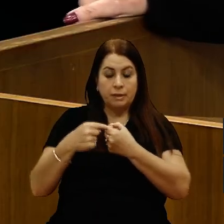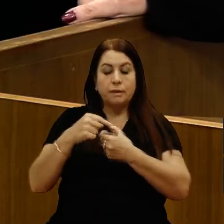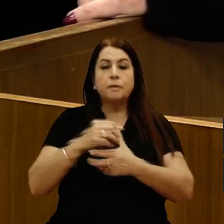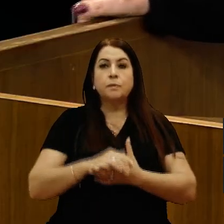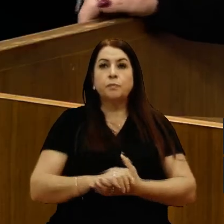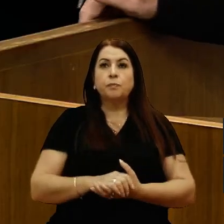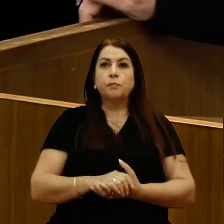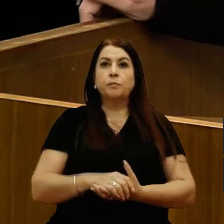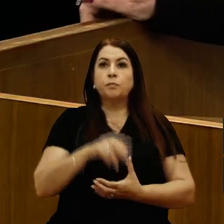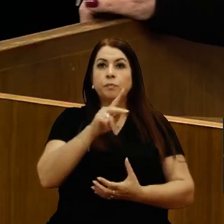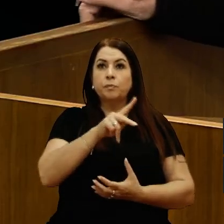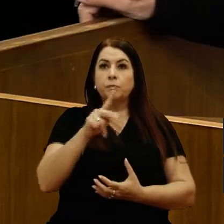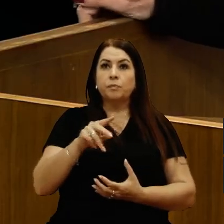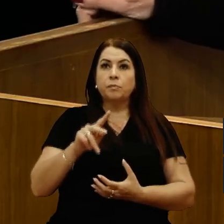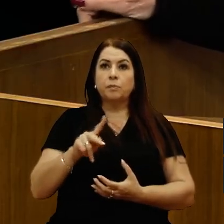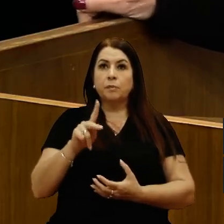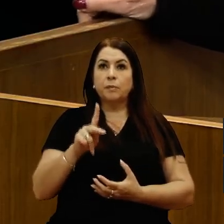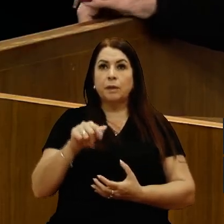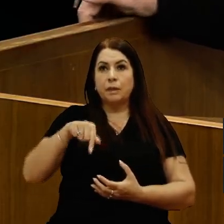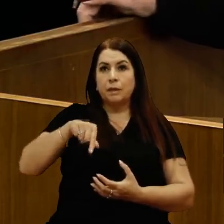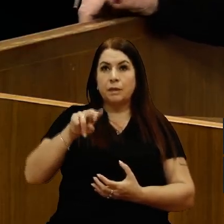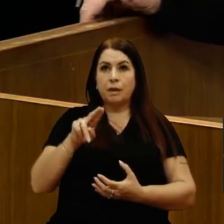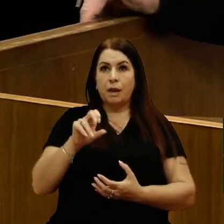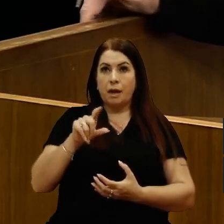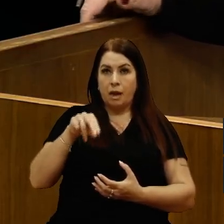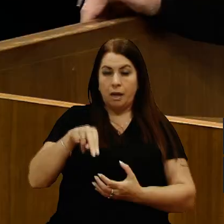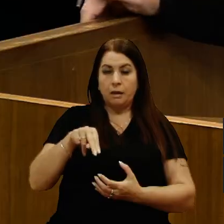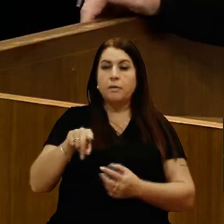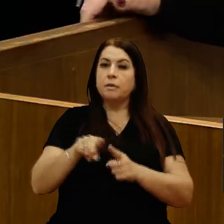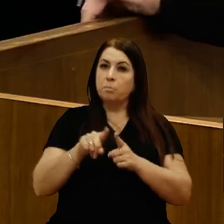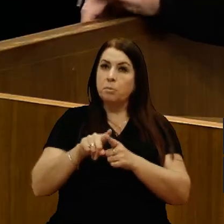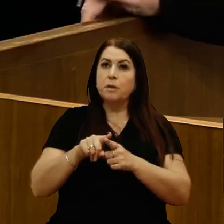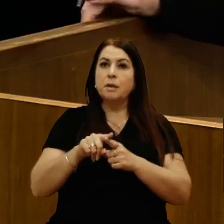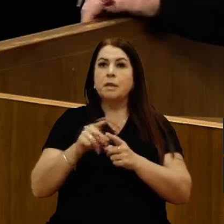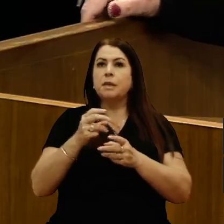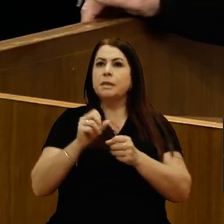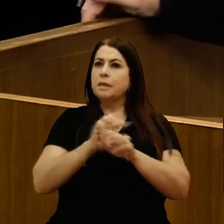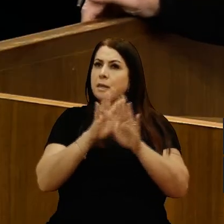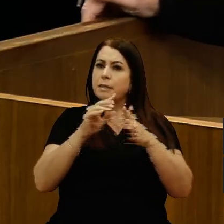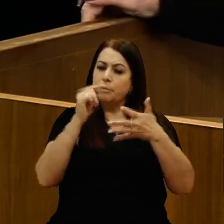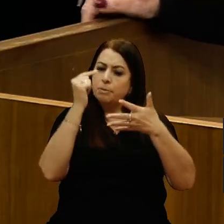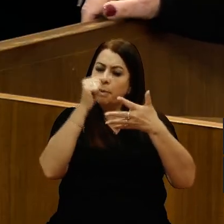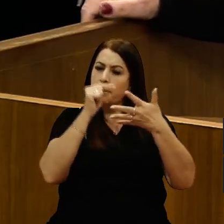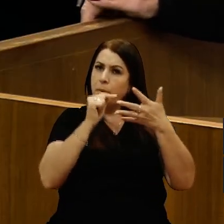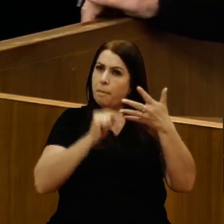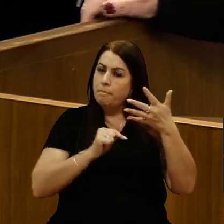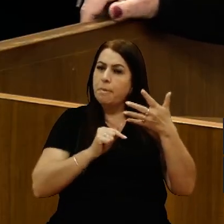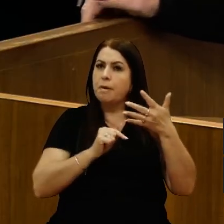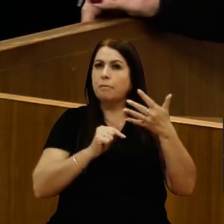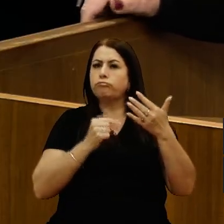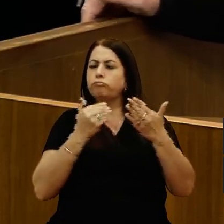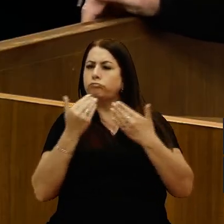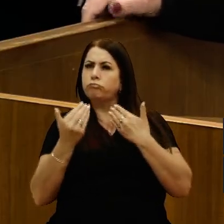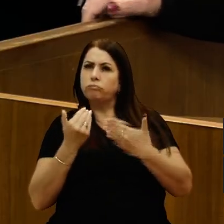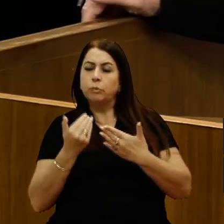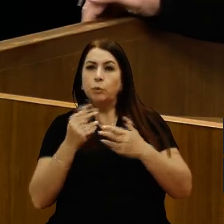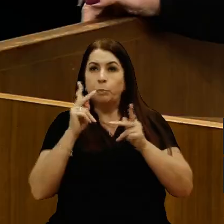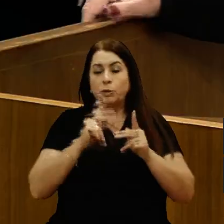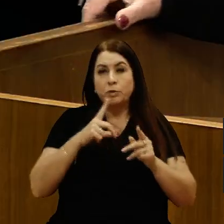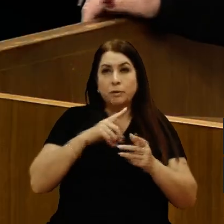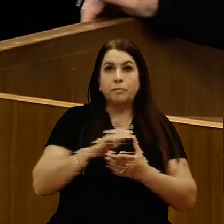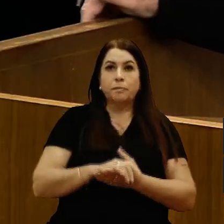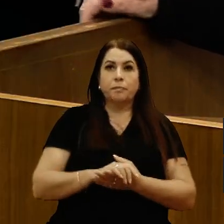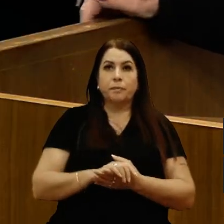cidade, a professora Kelly, e esclarecemos muitos pontos de dúvidas que as pessoas